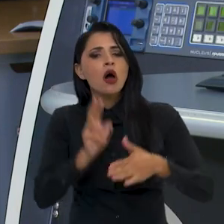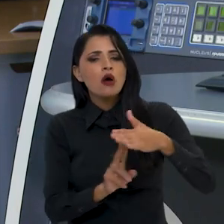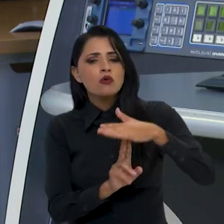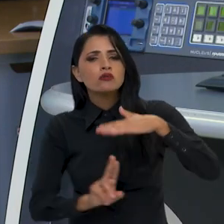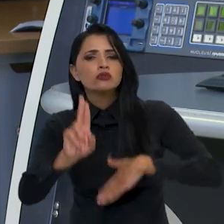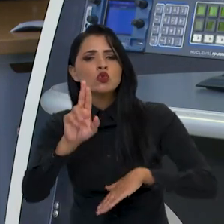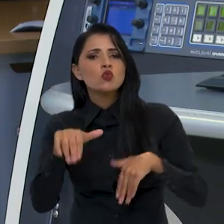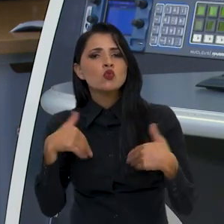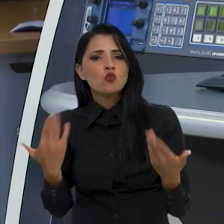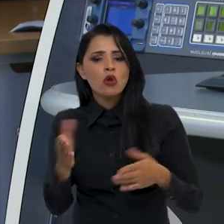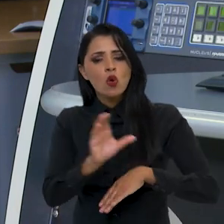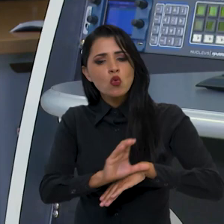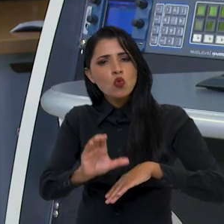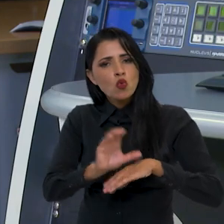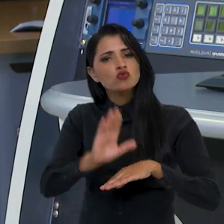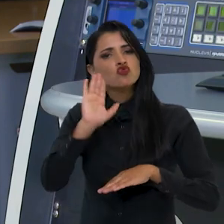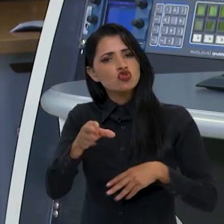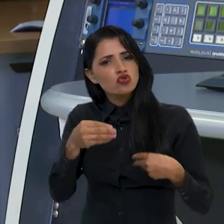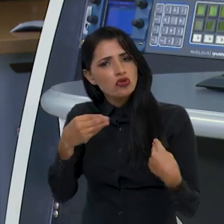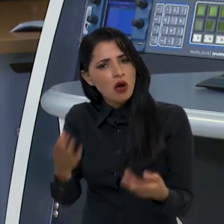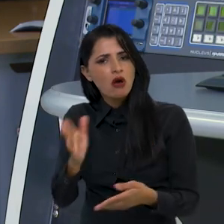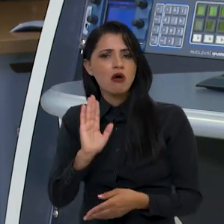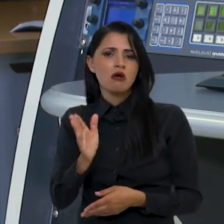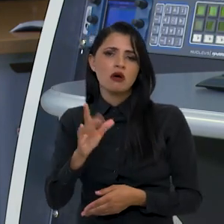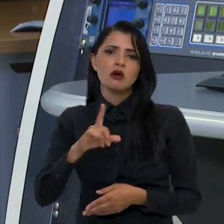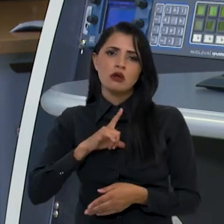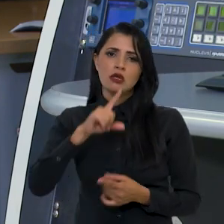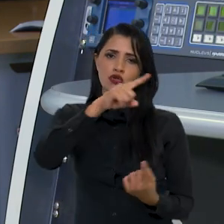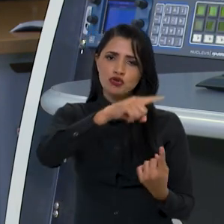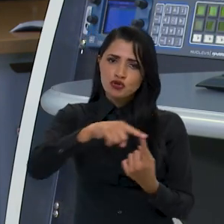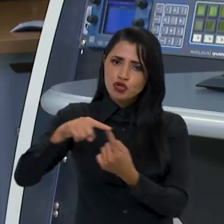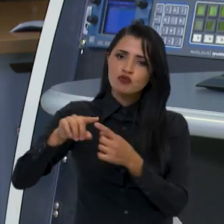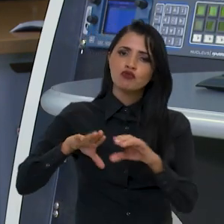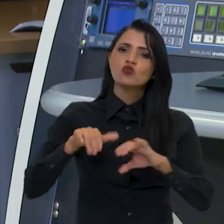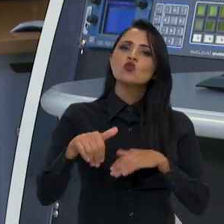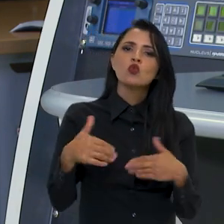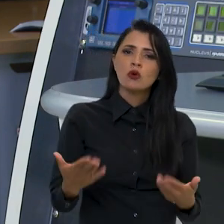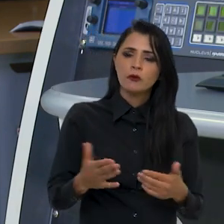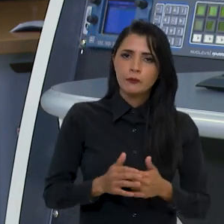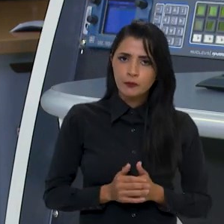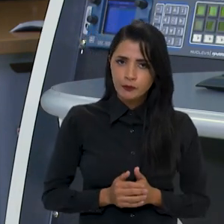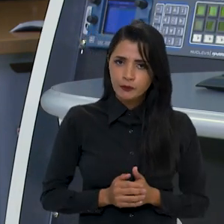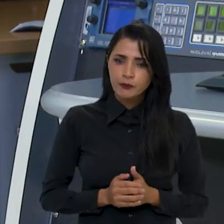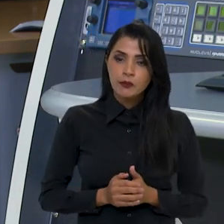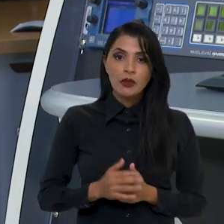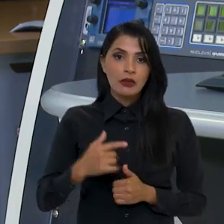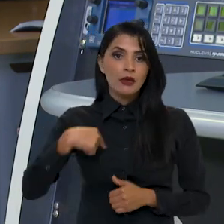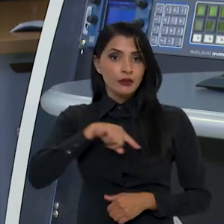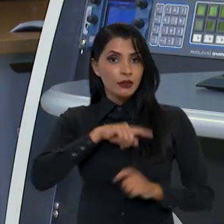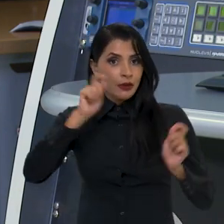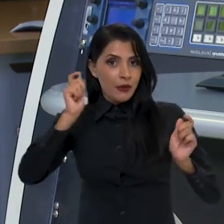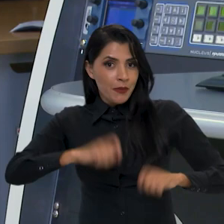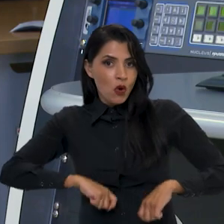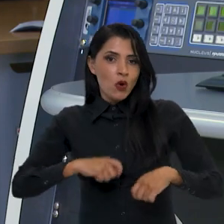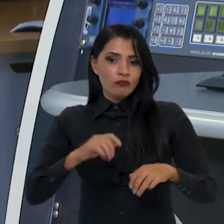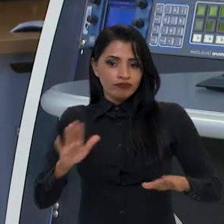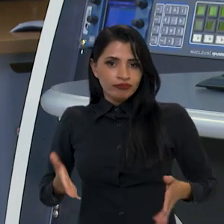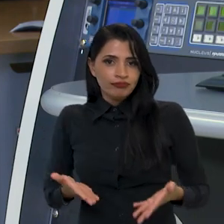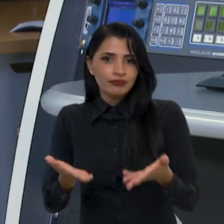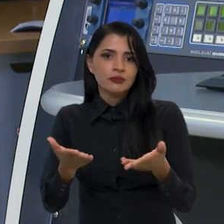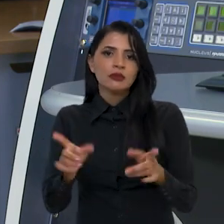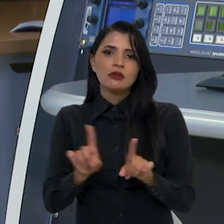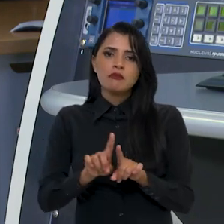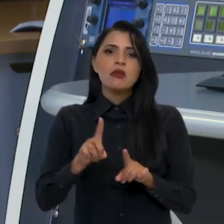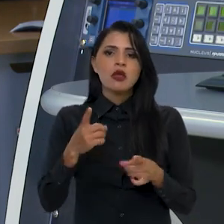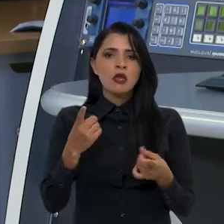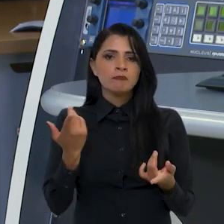quais universidades, quais cursos já estão oferecendo esse tipo de formação, né? E para que a gente possa